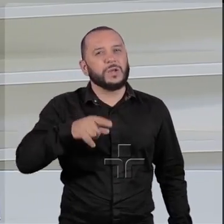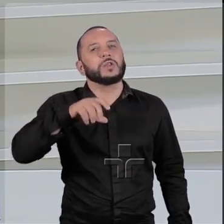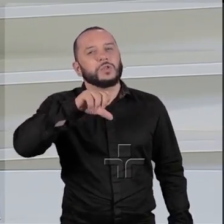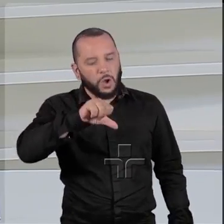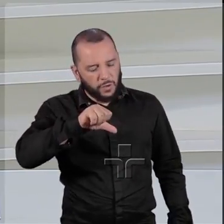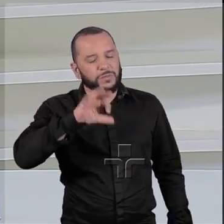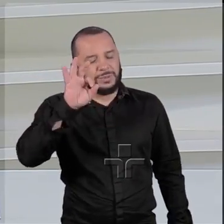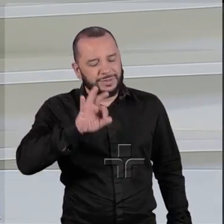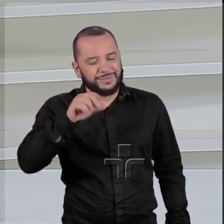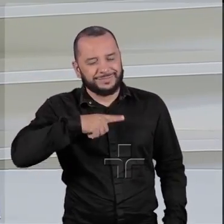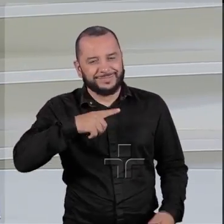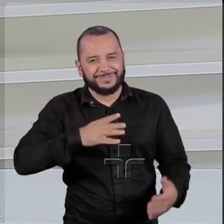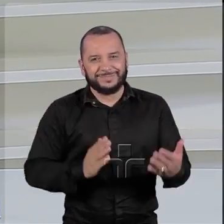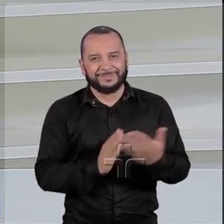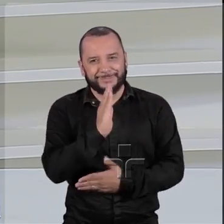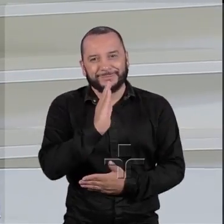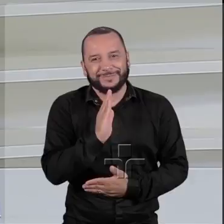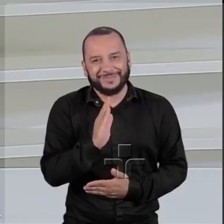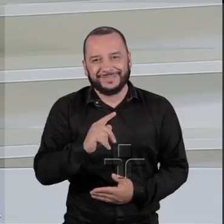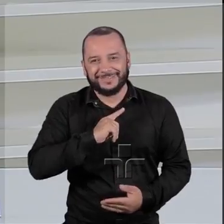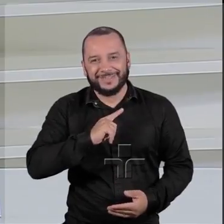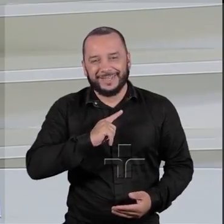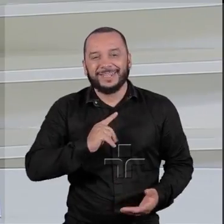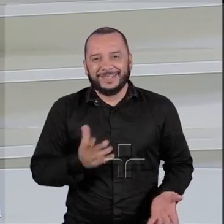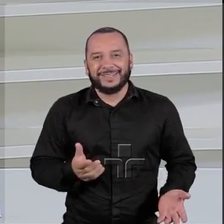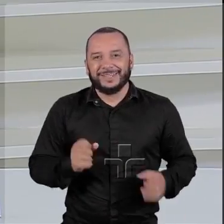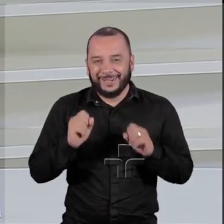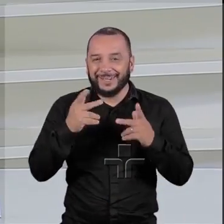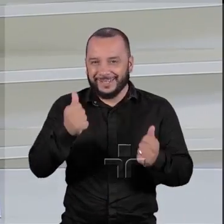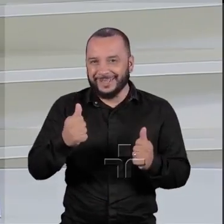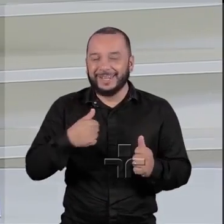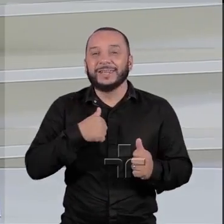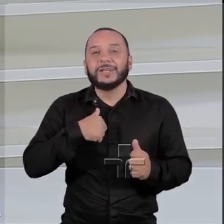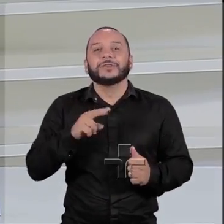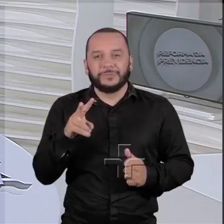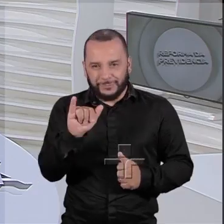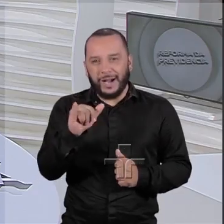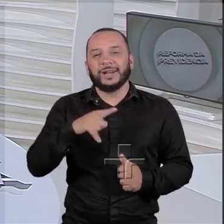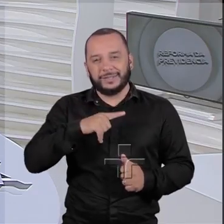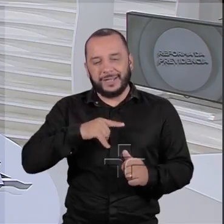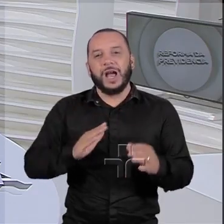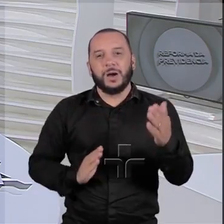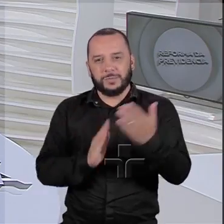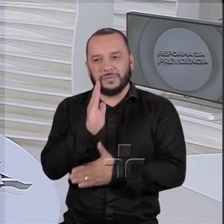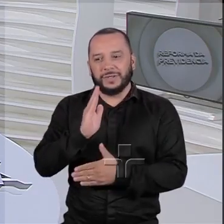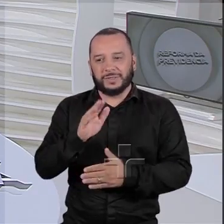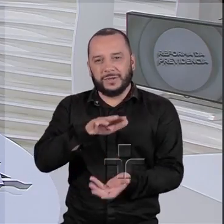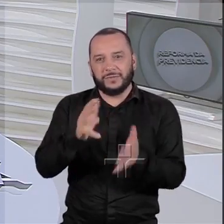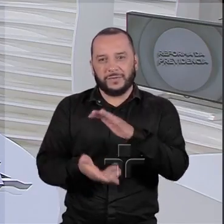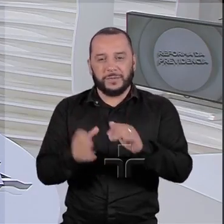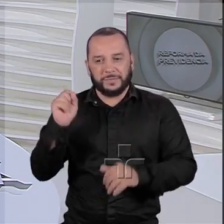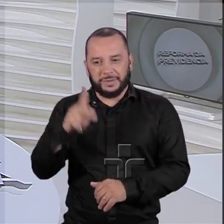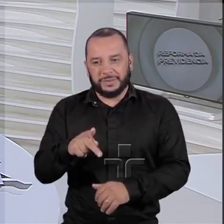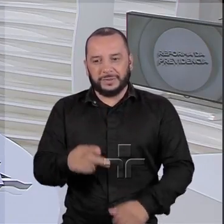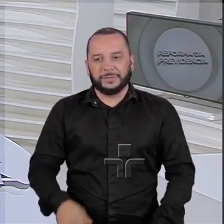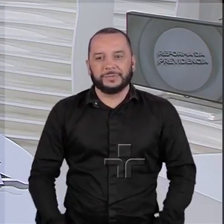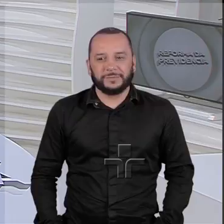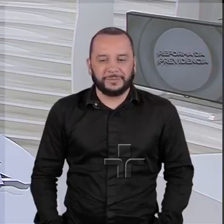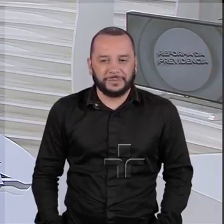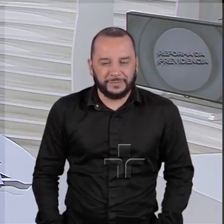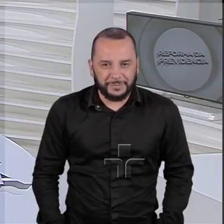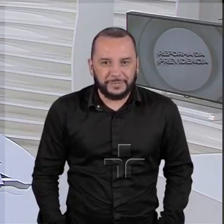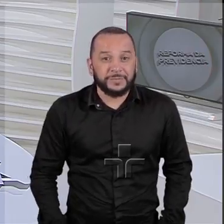vamos ter uma aprovação. Nós sabemos que projeto, mas vai ter aprovação. A gente aprendeu, né, nos